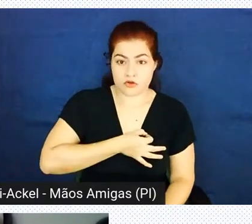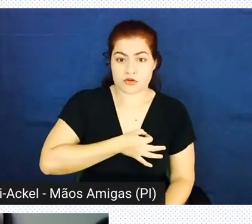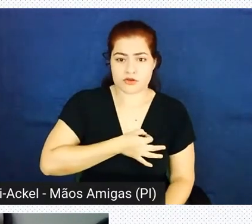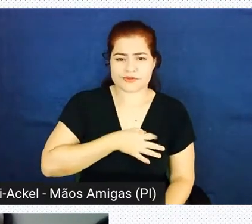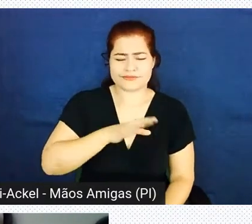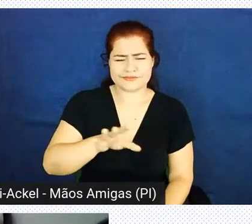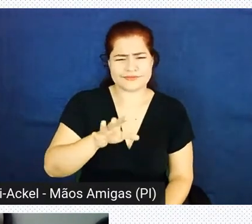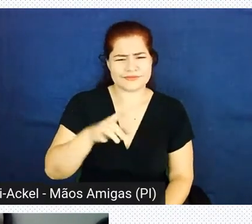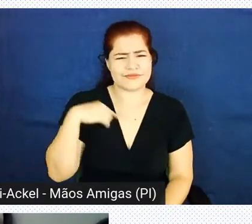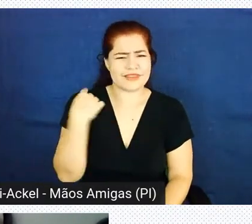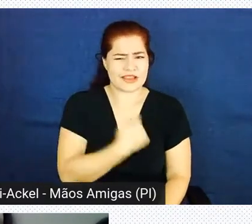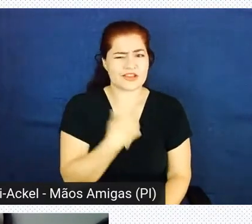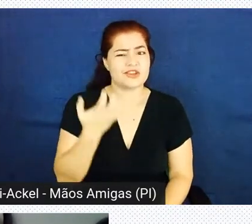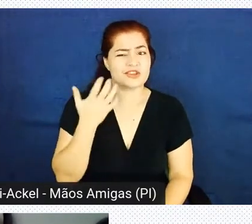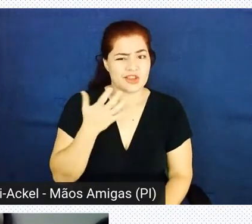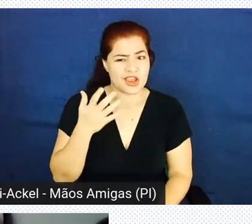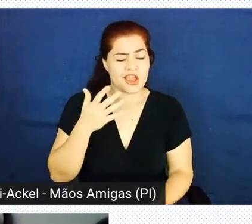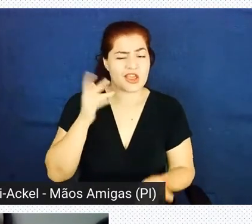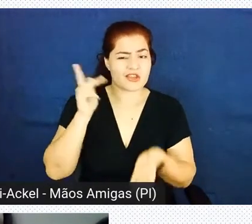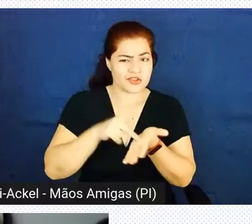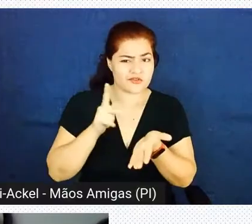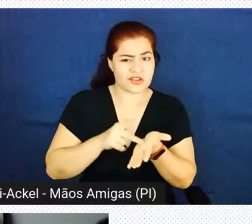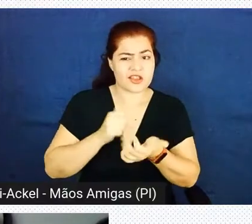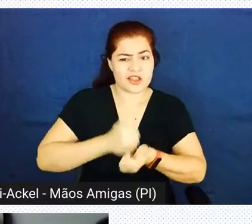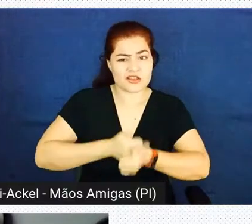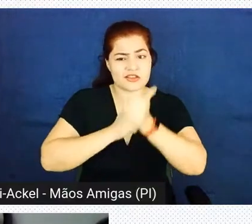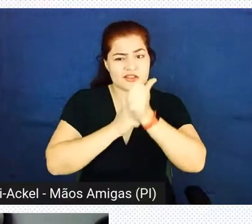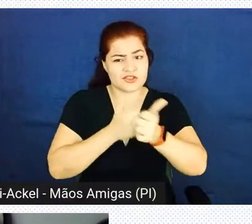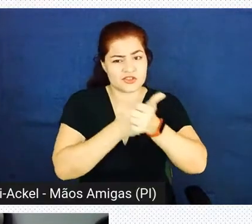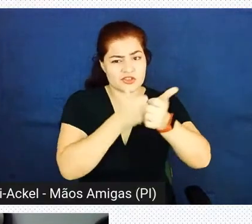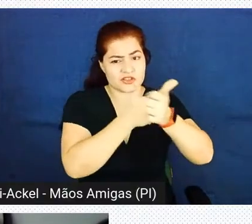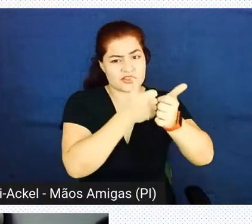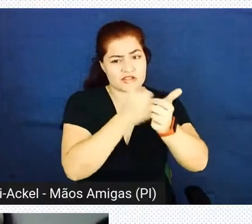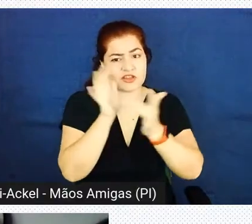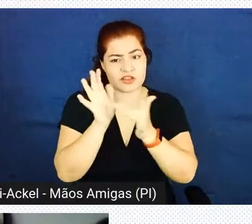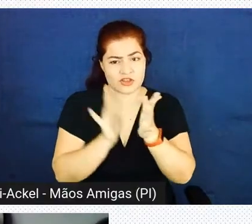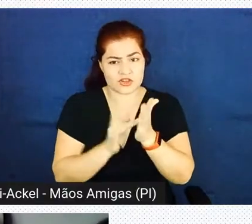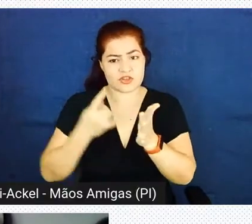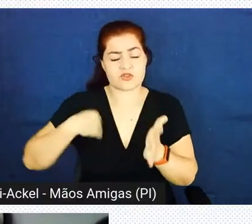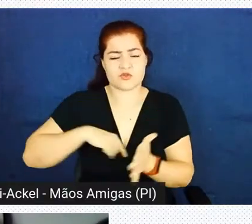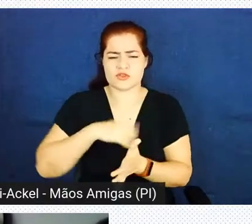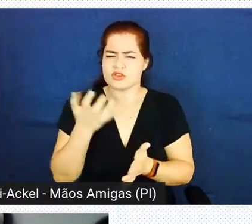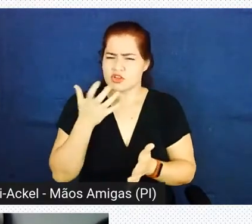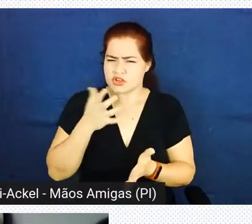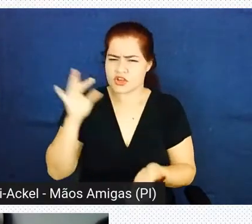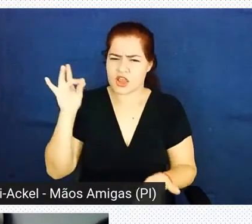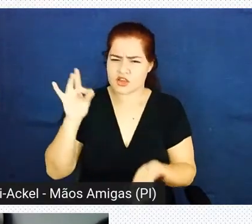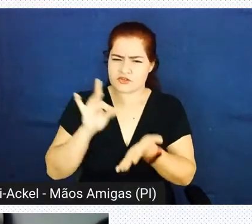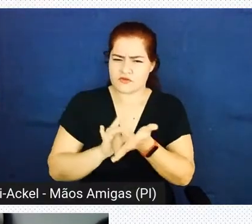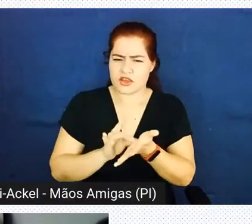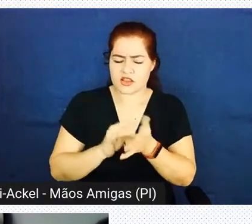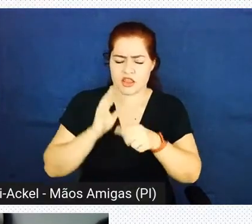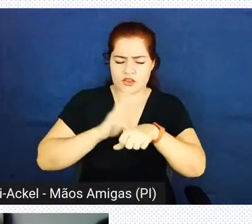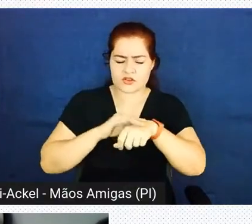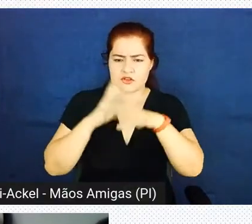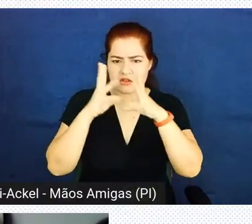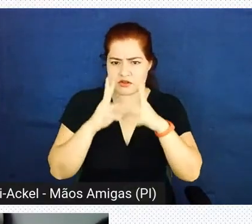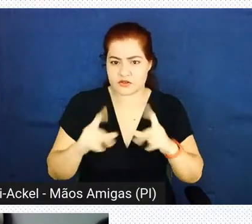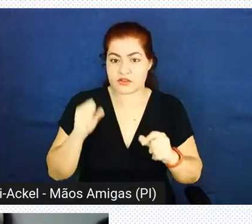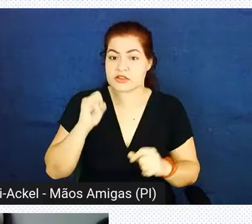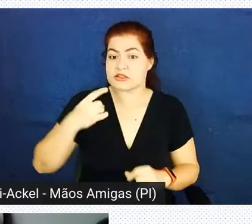Será que queremos mesmo seguir Jesus? Será que queremos mesmo ficarmos curados? Porque